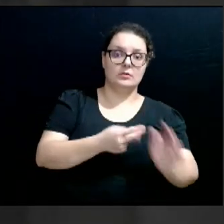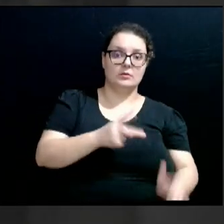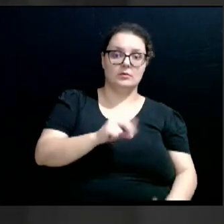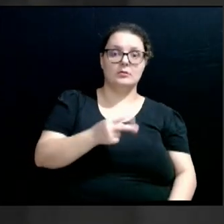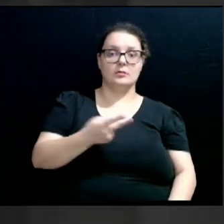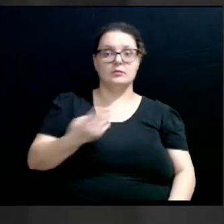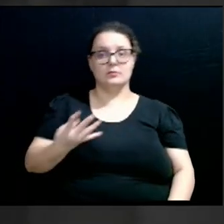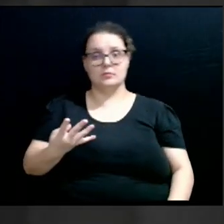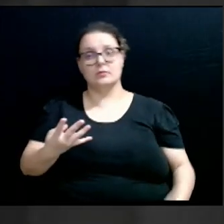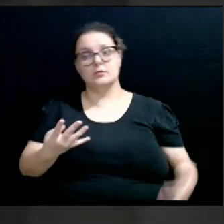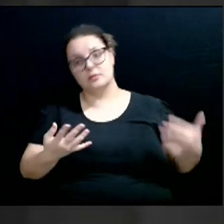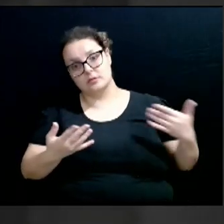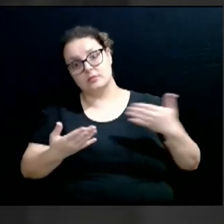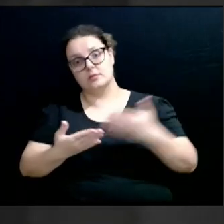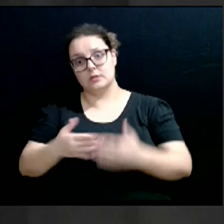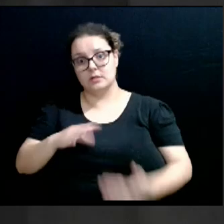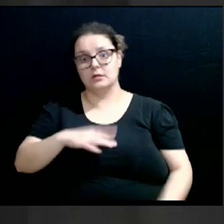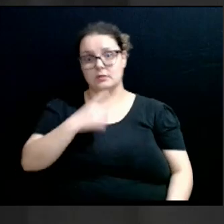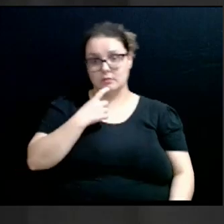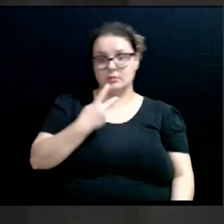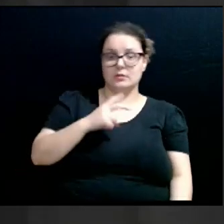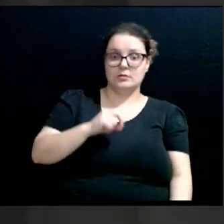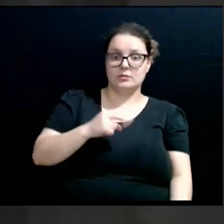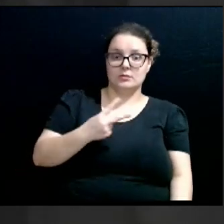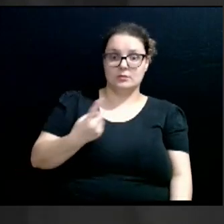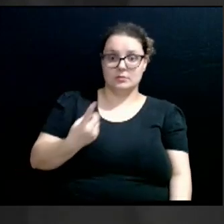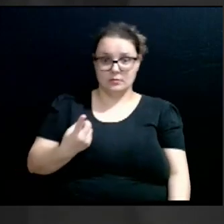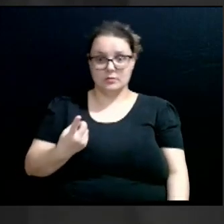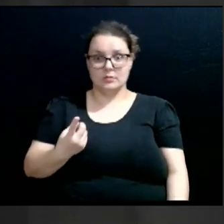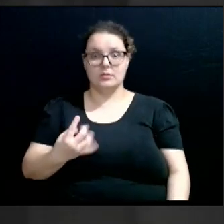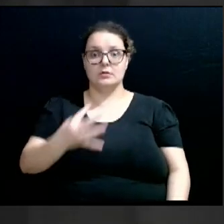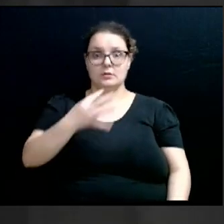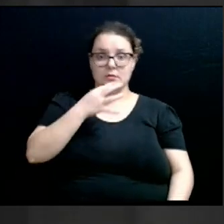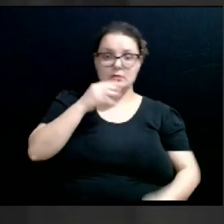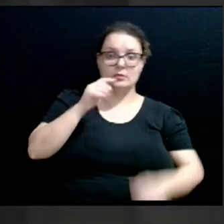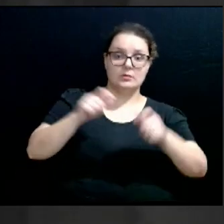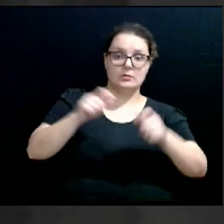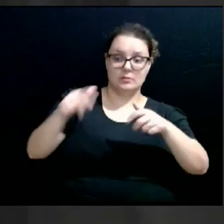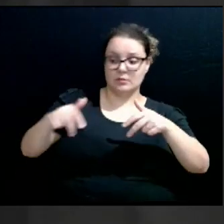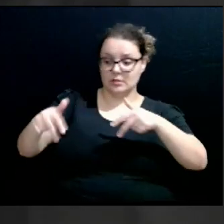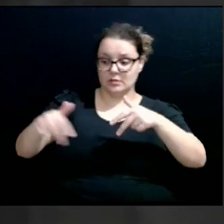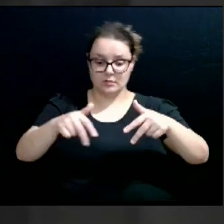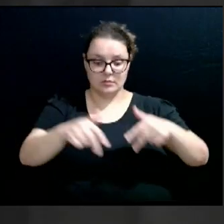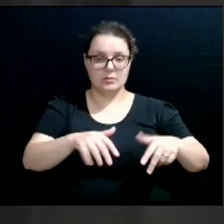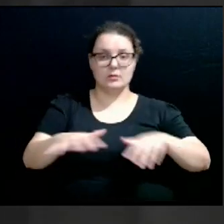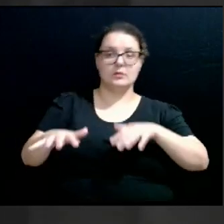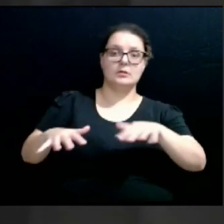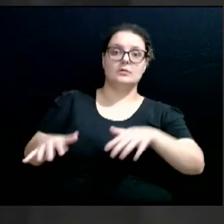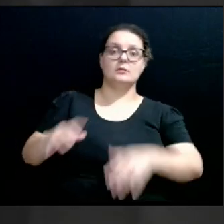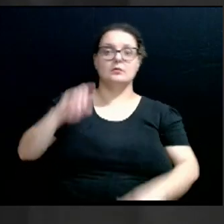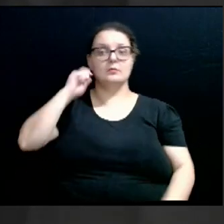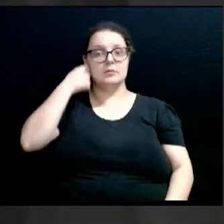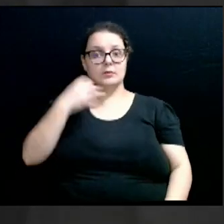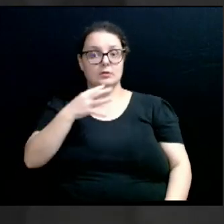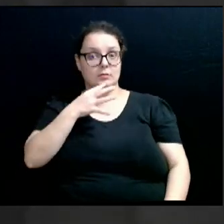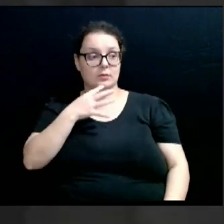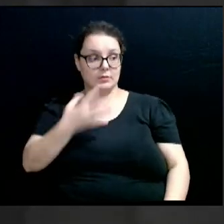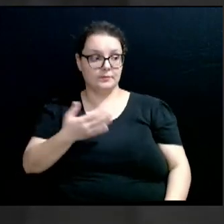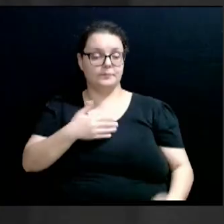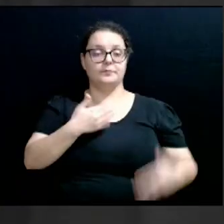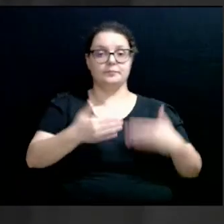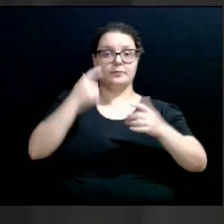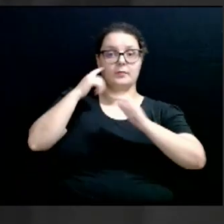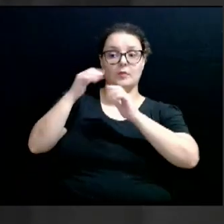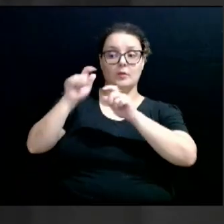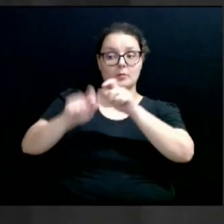Campinas desde 2021. Então tô conhecendo as pessoas, personalidades ainda do movimento negro. E nesse processo de pensar as pessoas, a gente foi trazendo